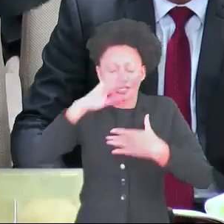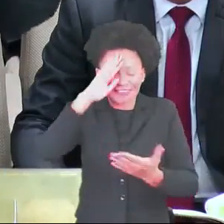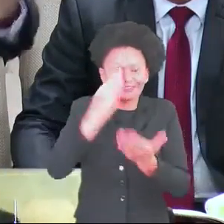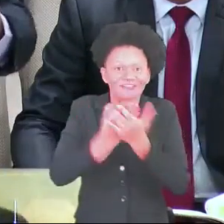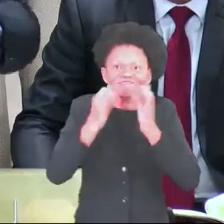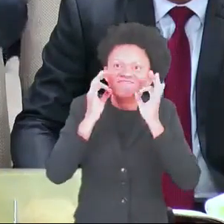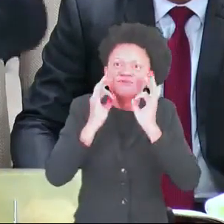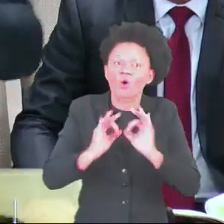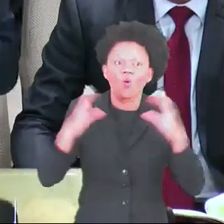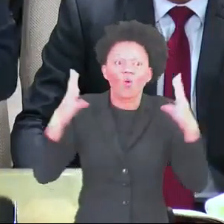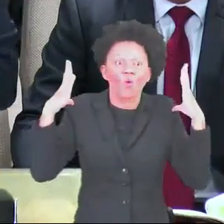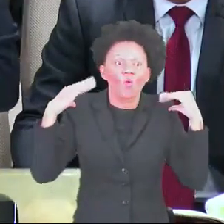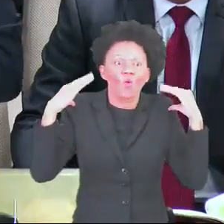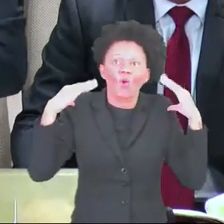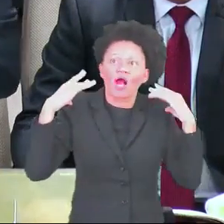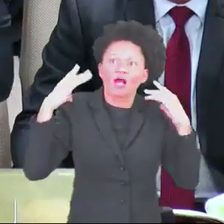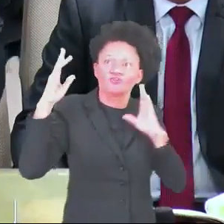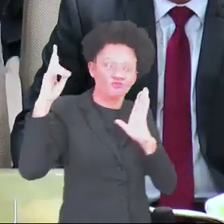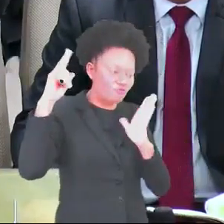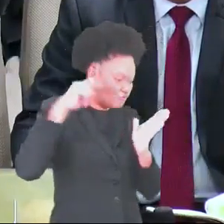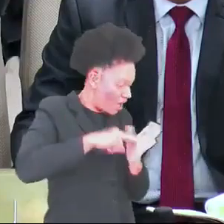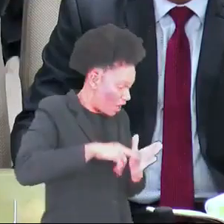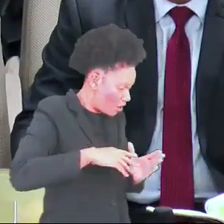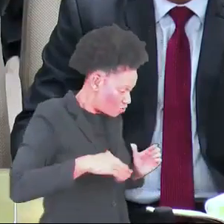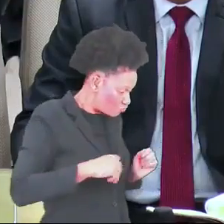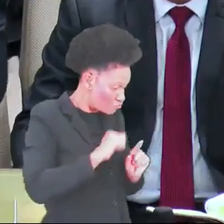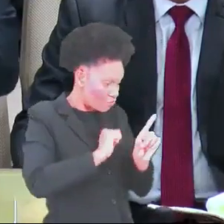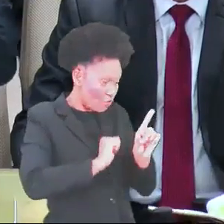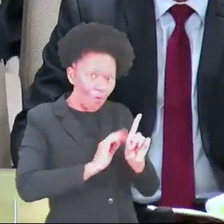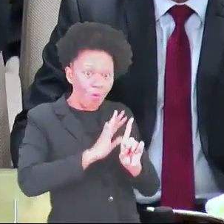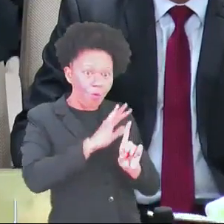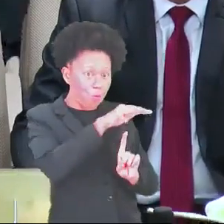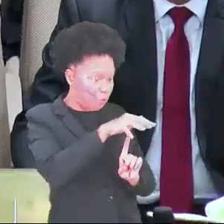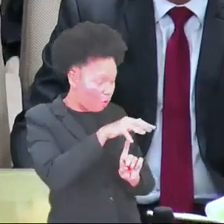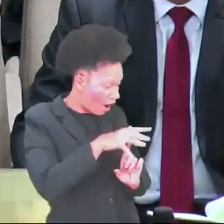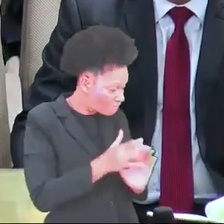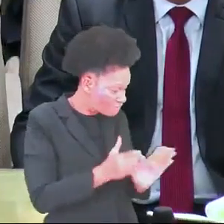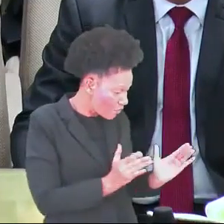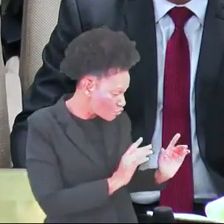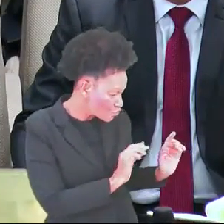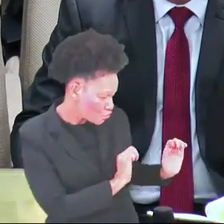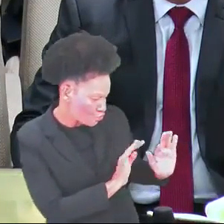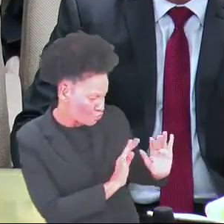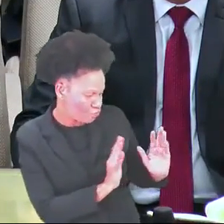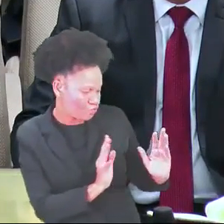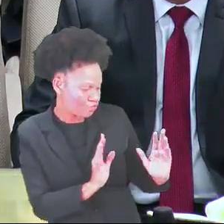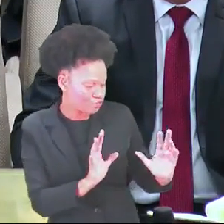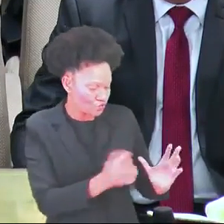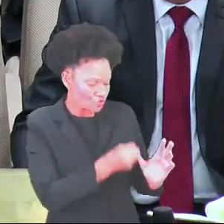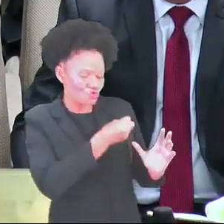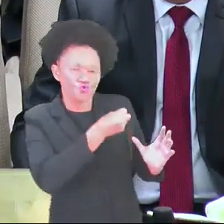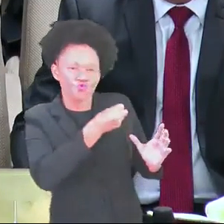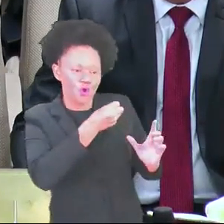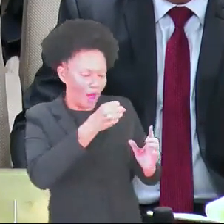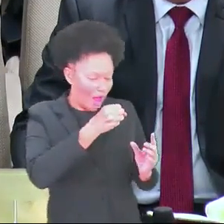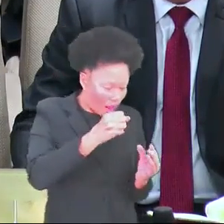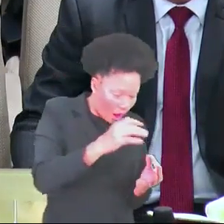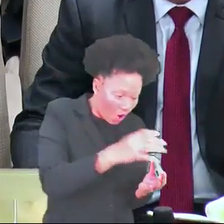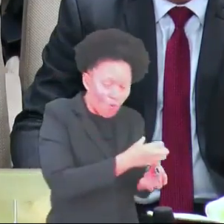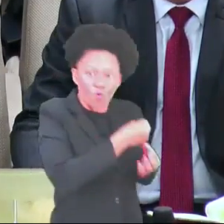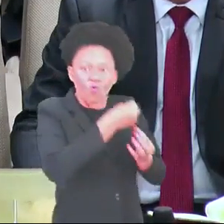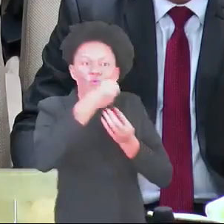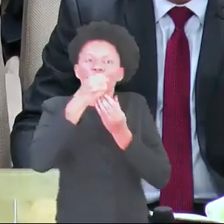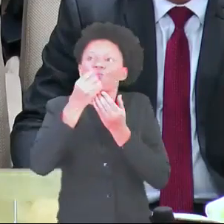os anjos vieram escoltá-la para poder chegar no céu. Ela foi para lá. Mas aquilo